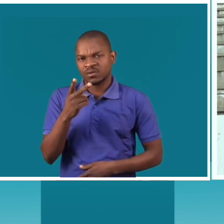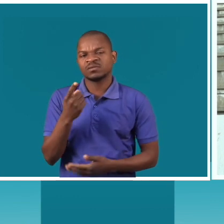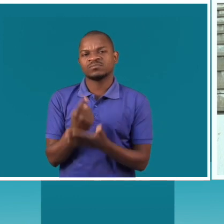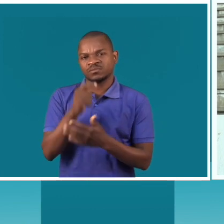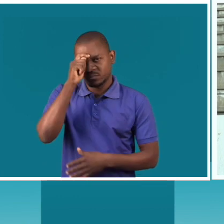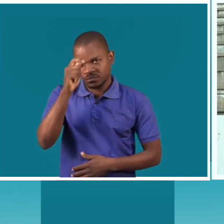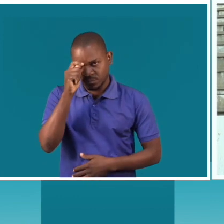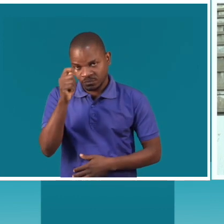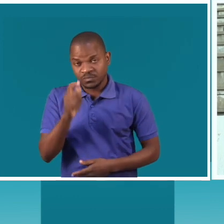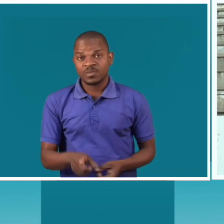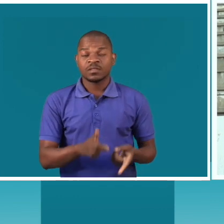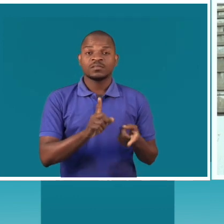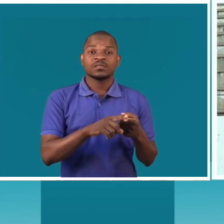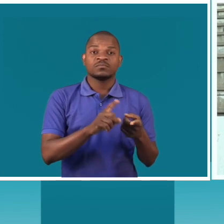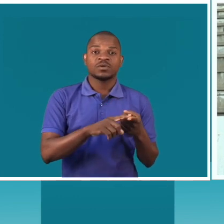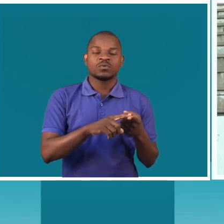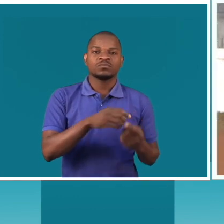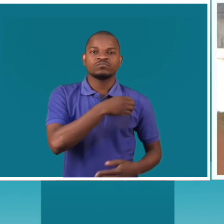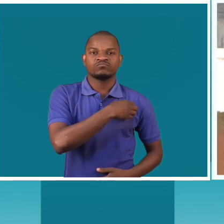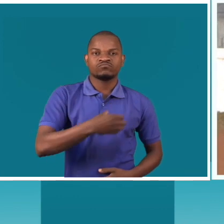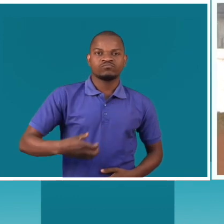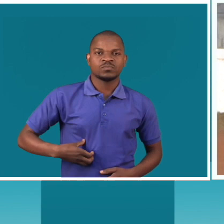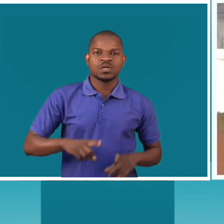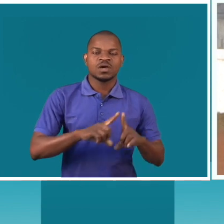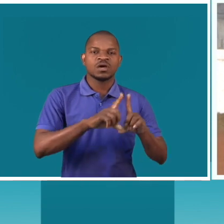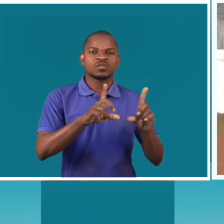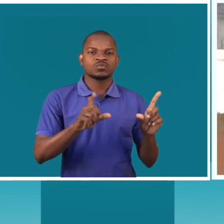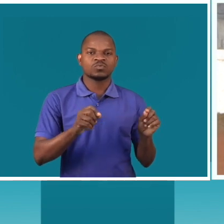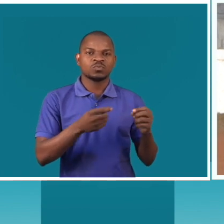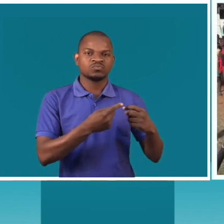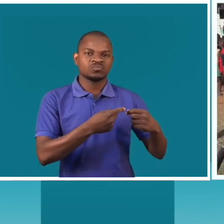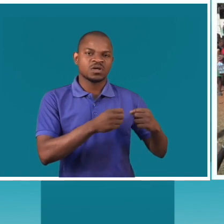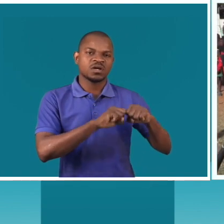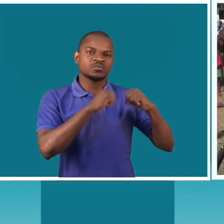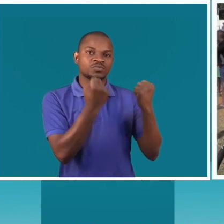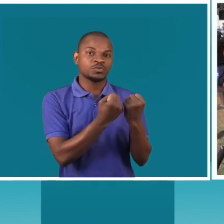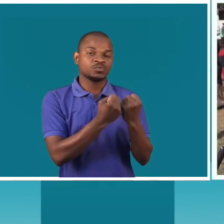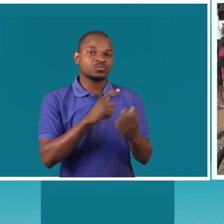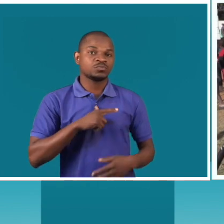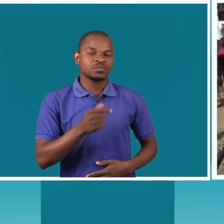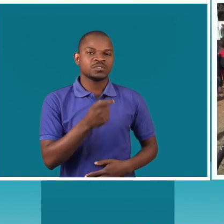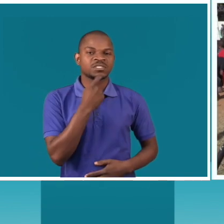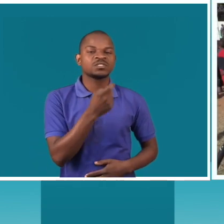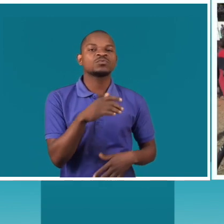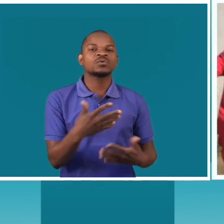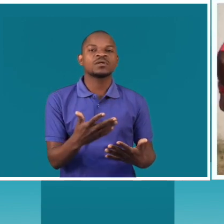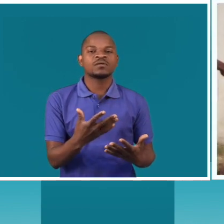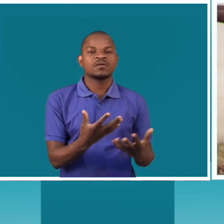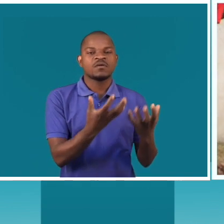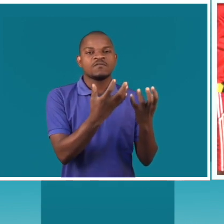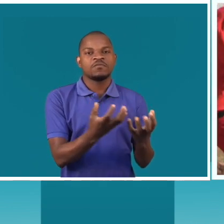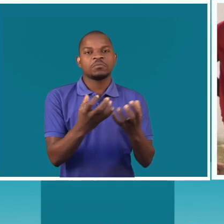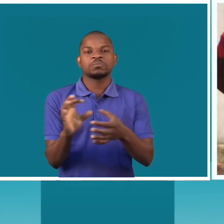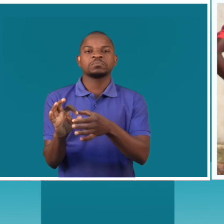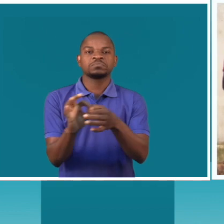um certo grau de civismo. Para Zaini Edilmo Lungo, presidente do sindicato de treinadores na cidade do Maputo, a